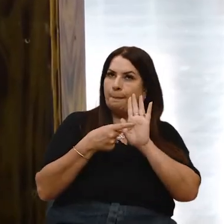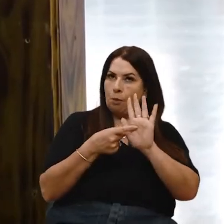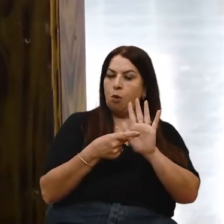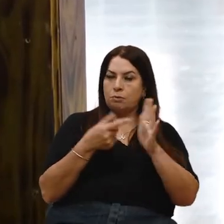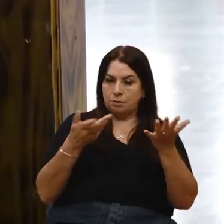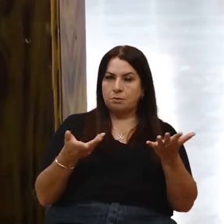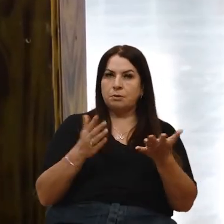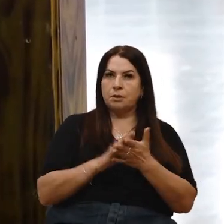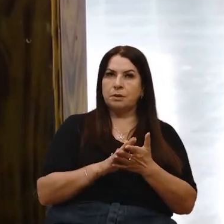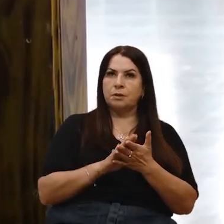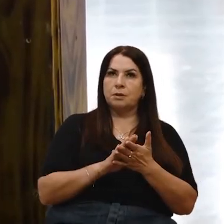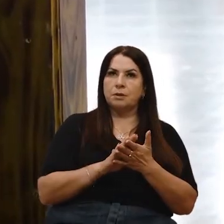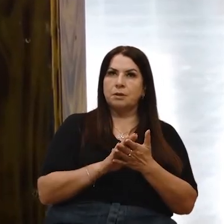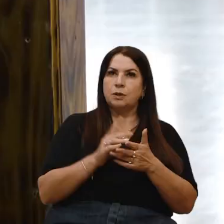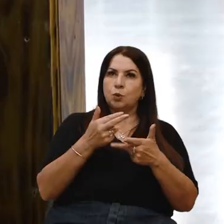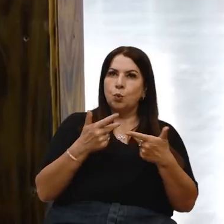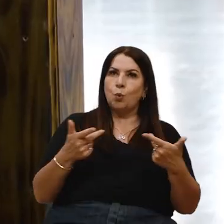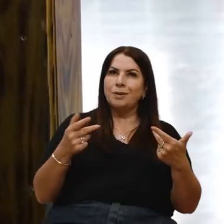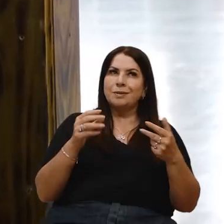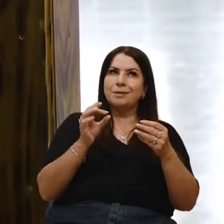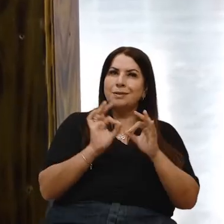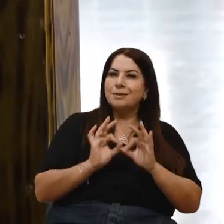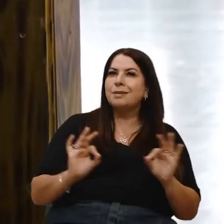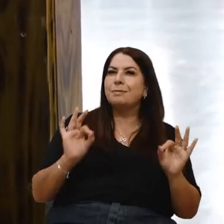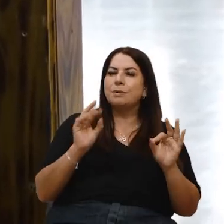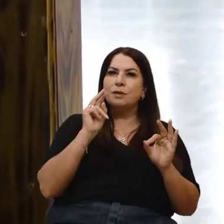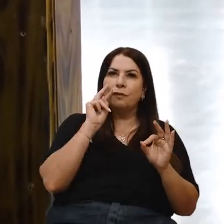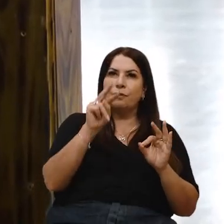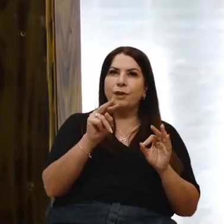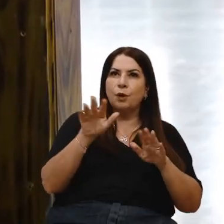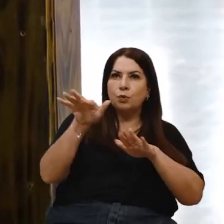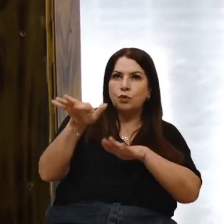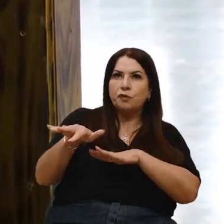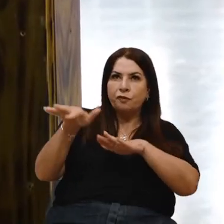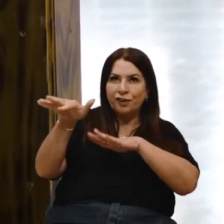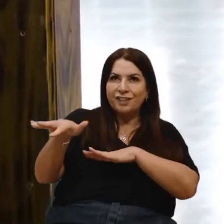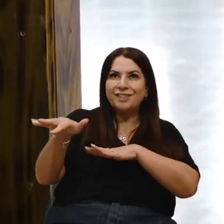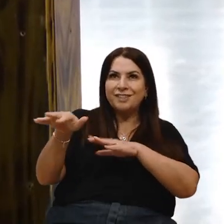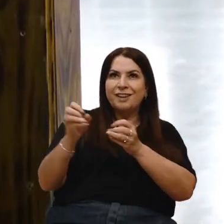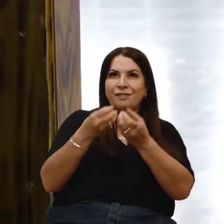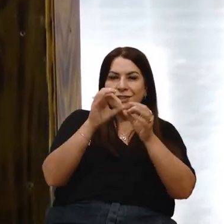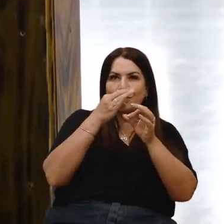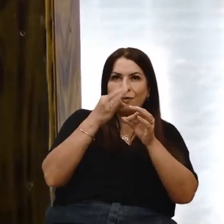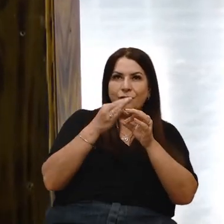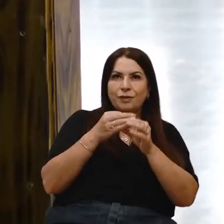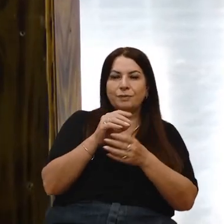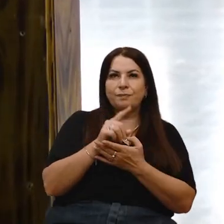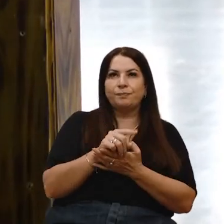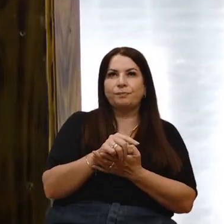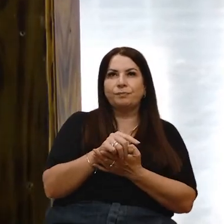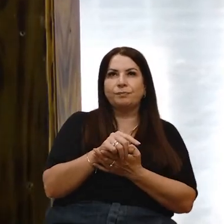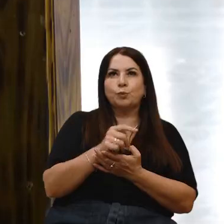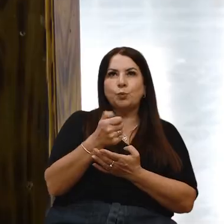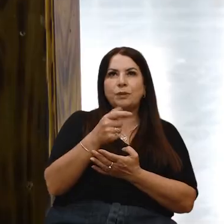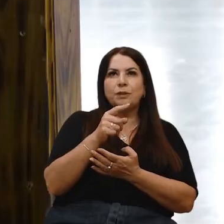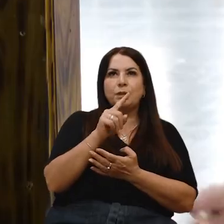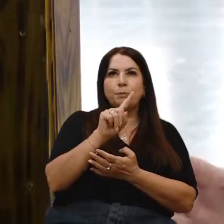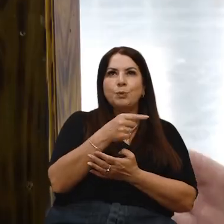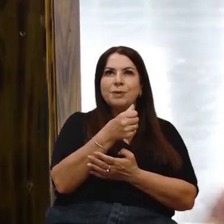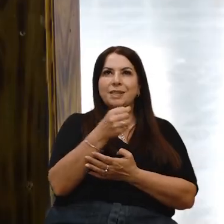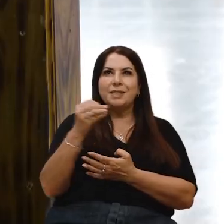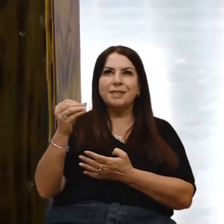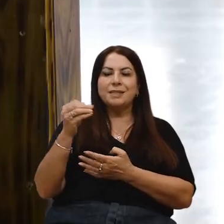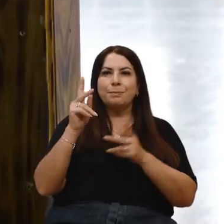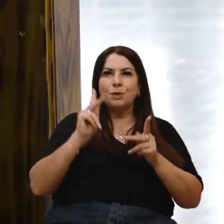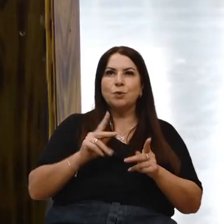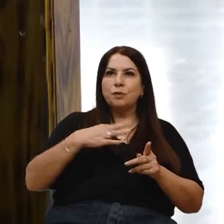gente mostra nas coisas simples, basta ver o que é o desfile de carros alegóricos aí, dos quase